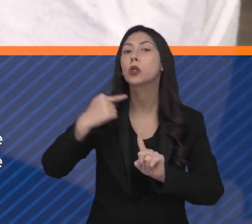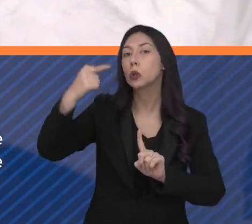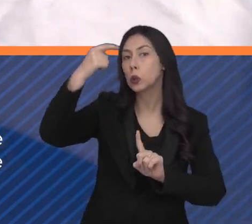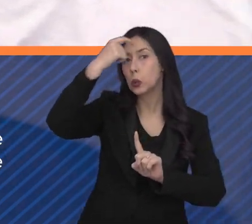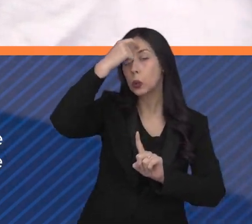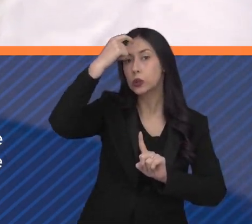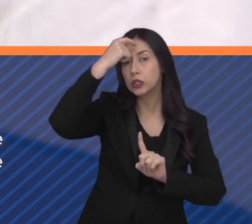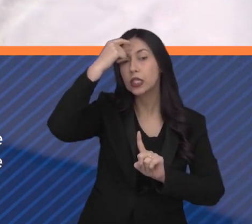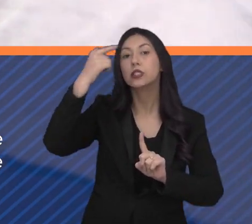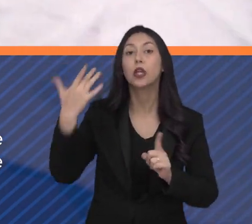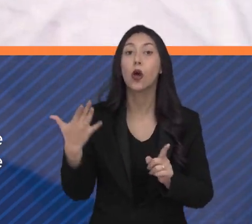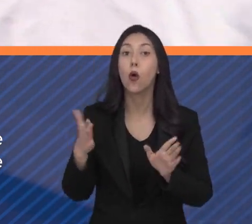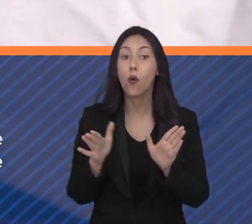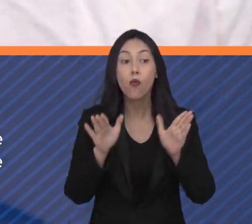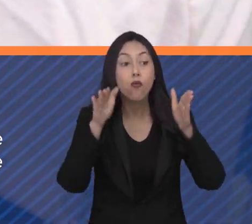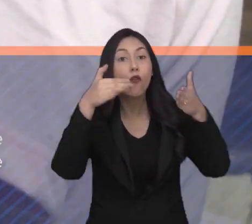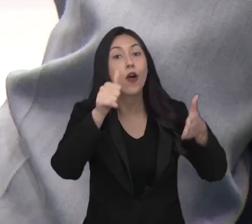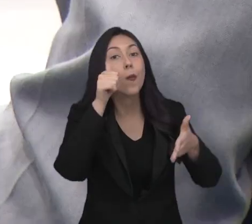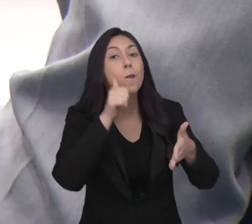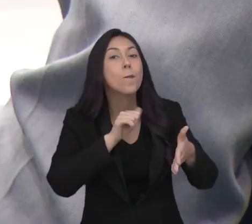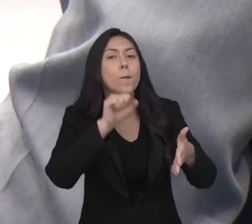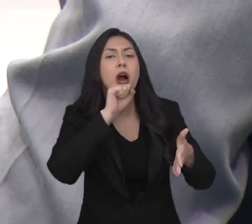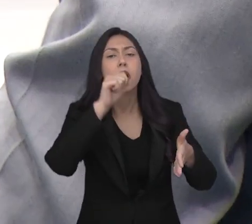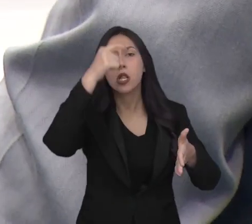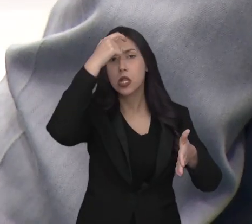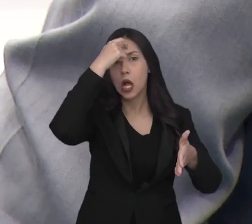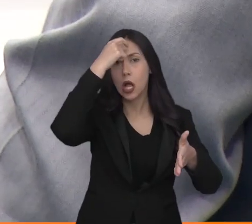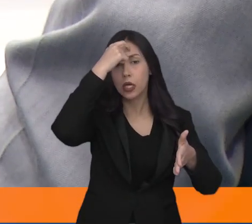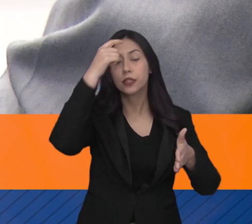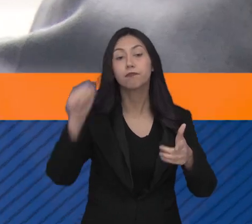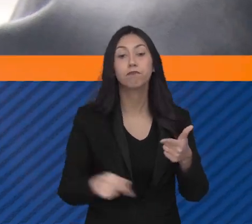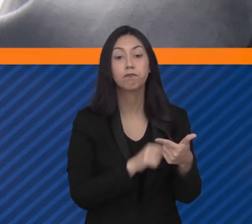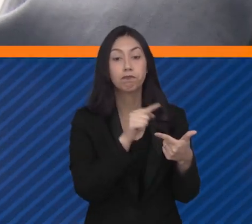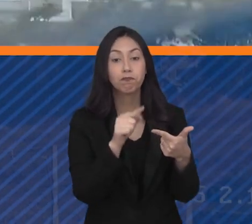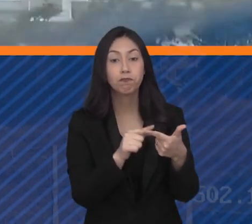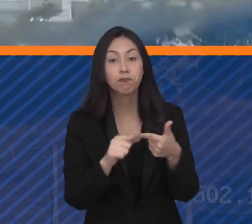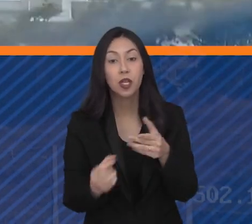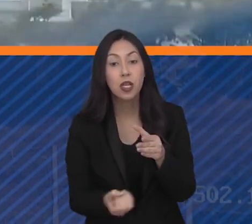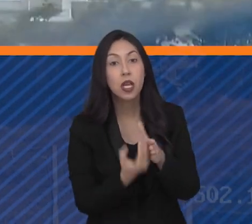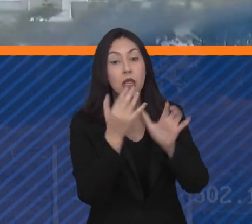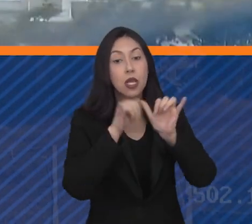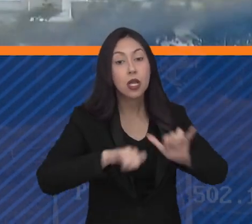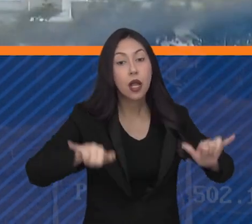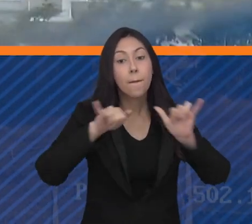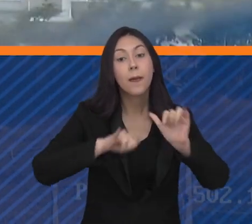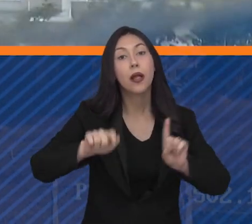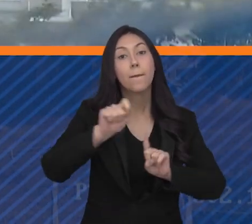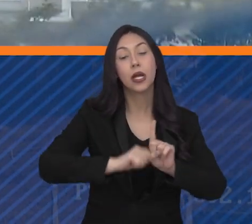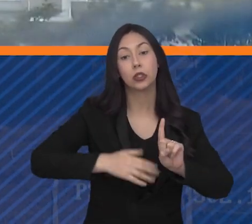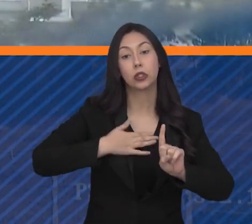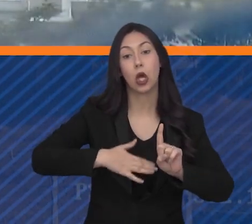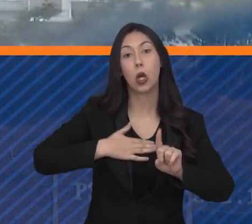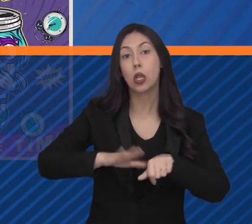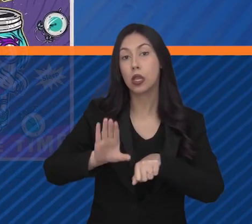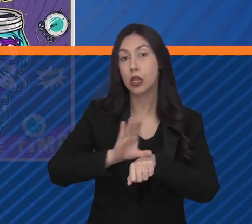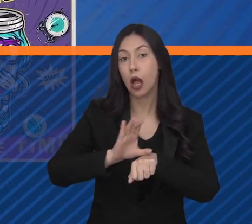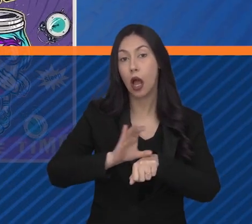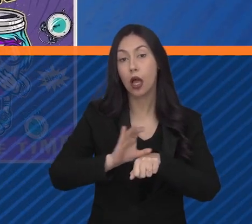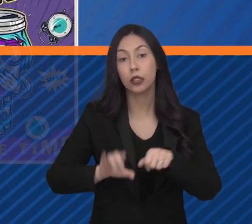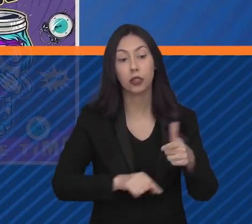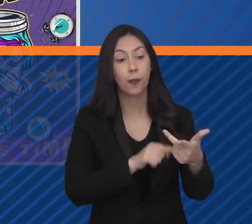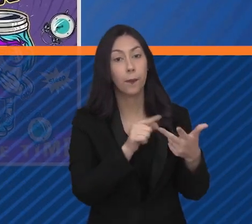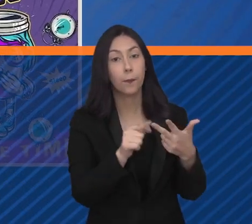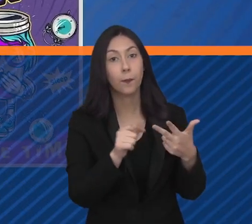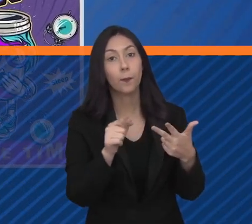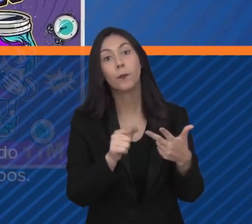com foco na saúde mental materna. As outras propostas são para a criação da campanha Agosto Cinza em São José, do